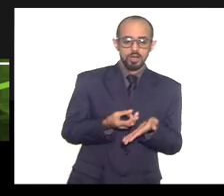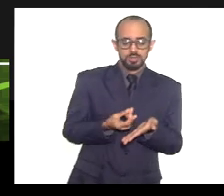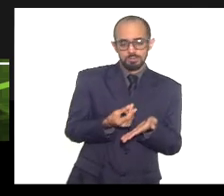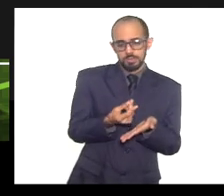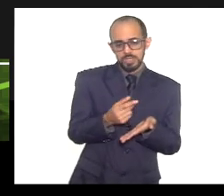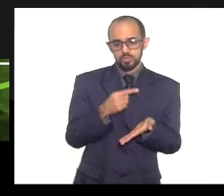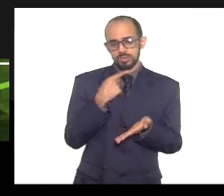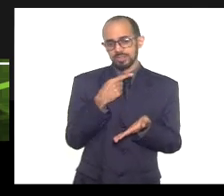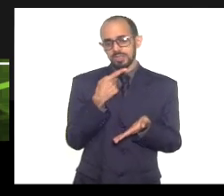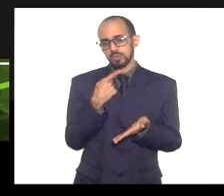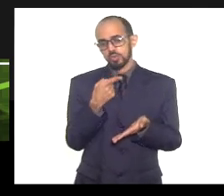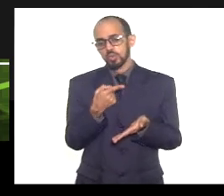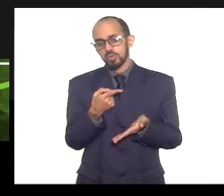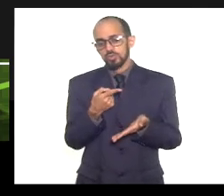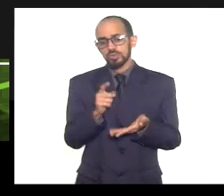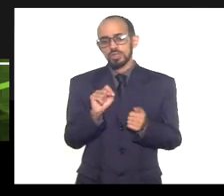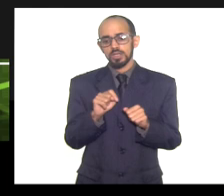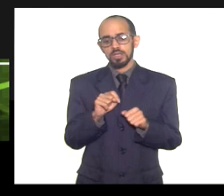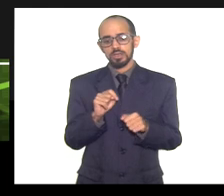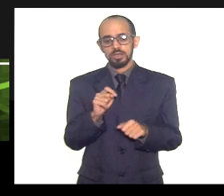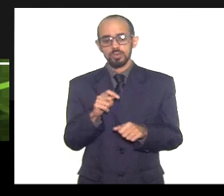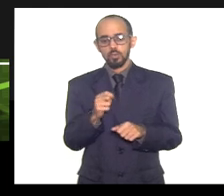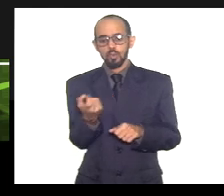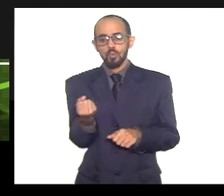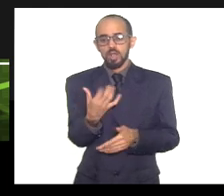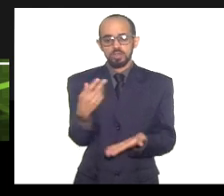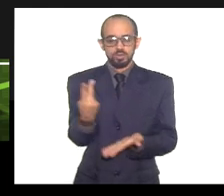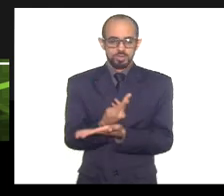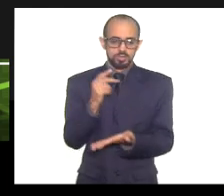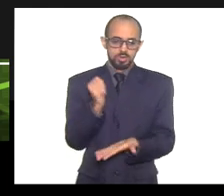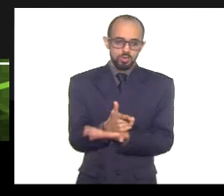dúvida na sua aquisição.